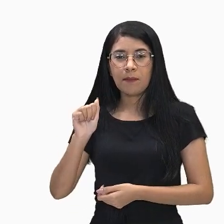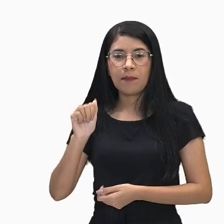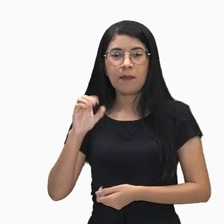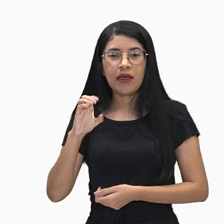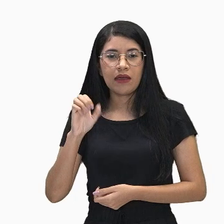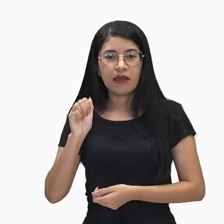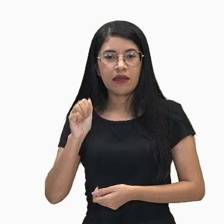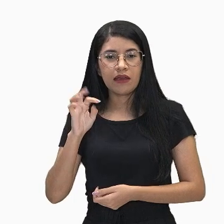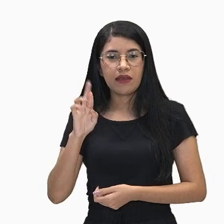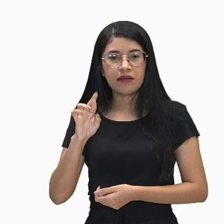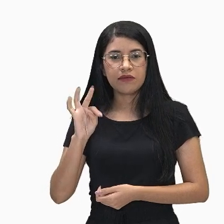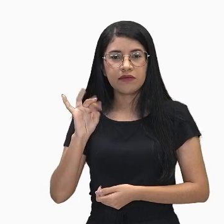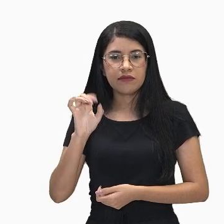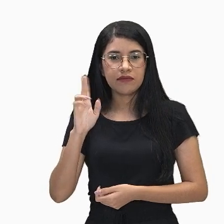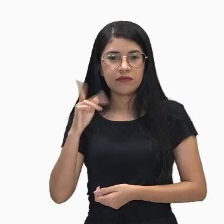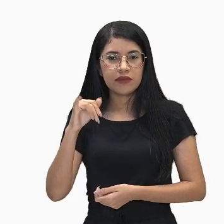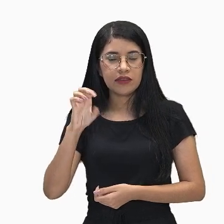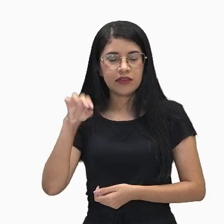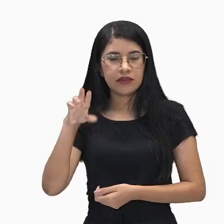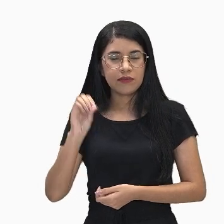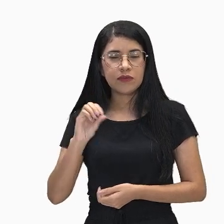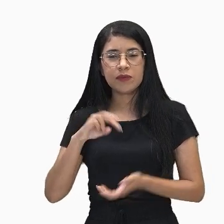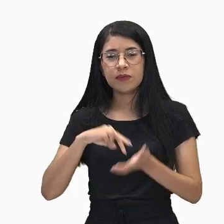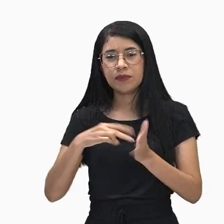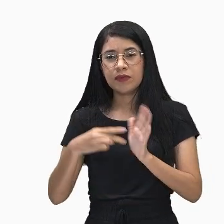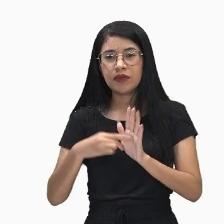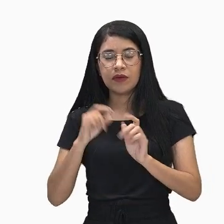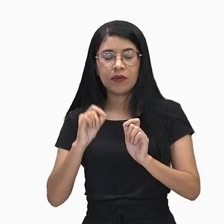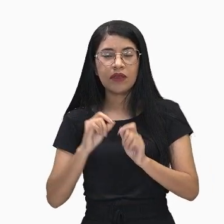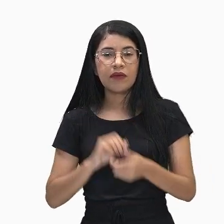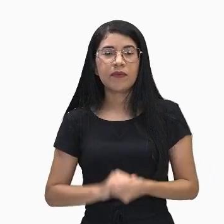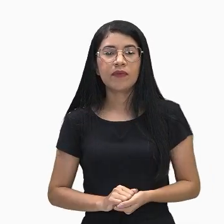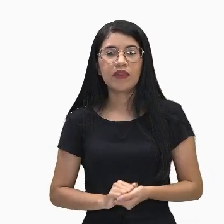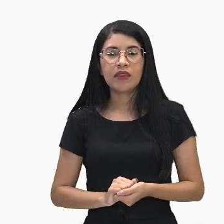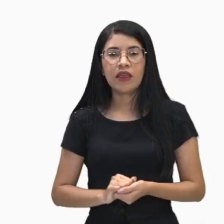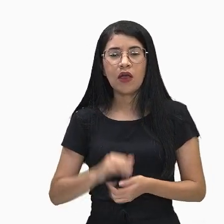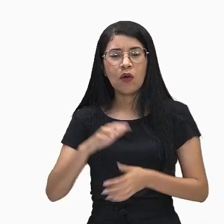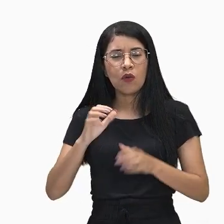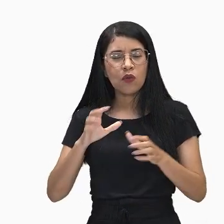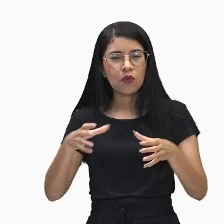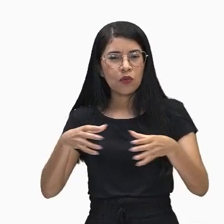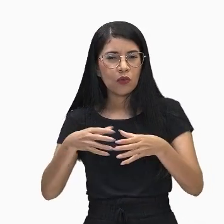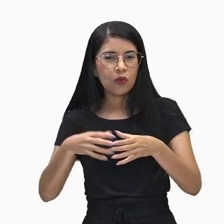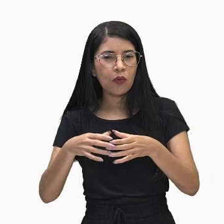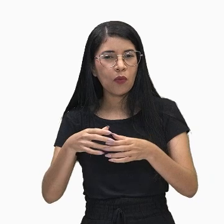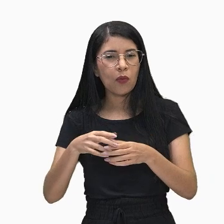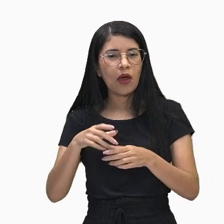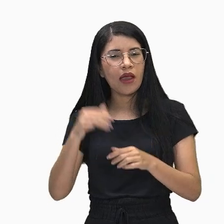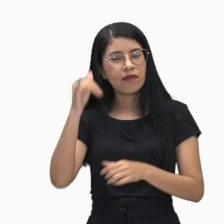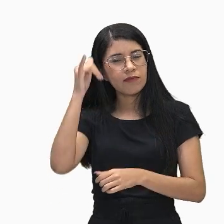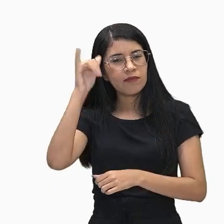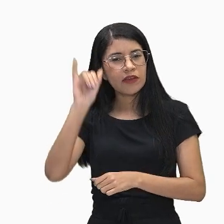é o macartismo, pessoal? É um movimento anticomunista iniciado nos Estados Unidos em